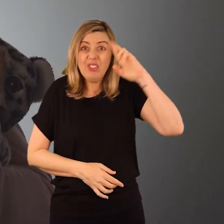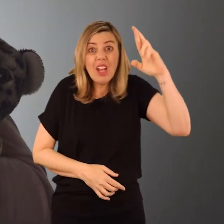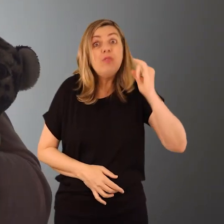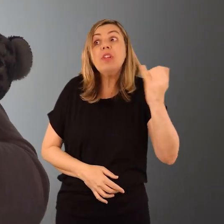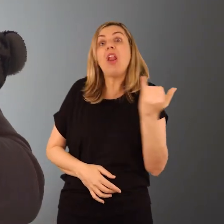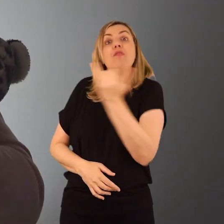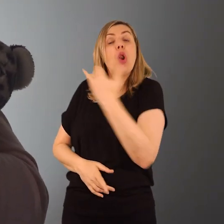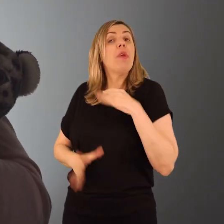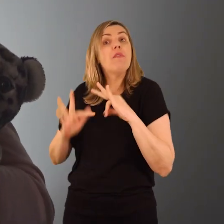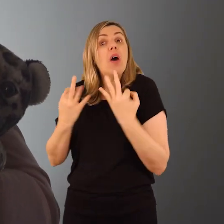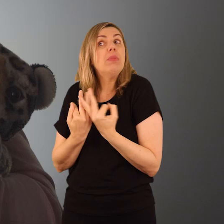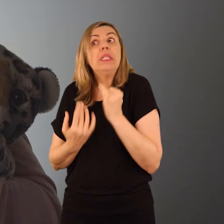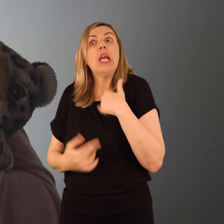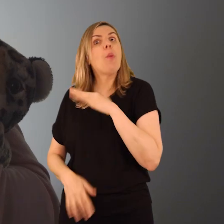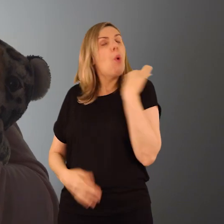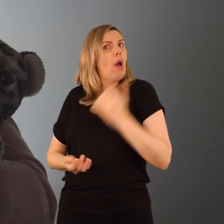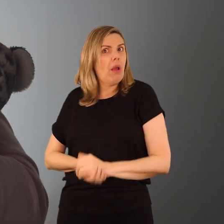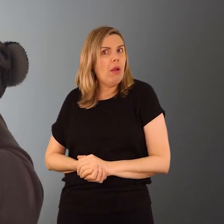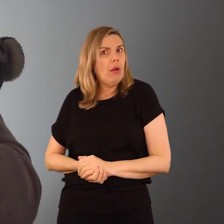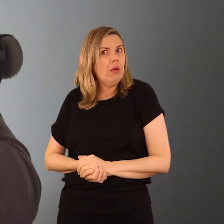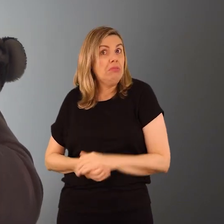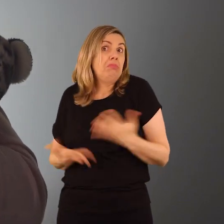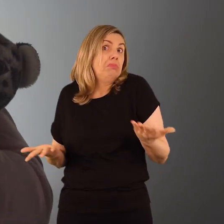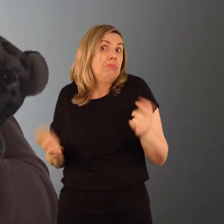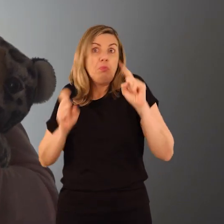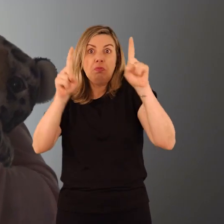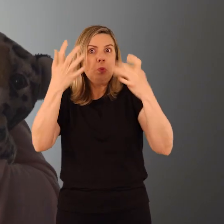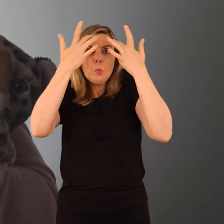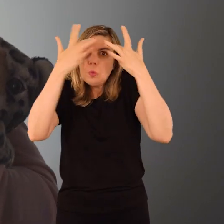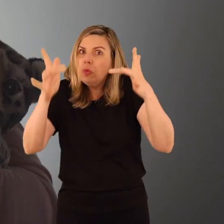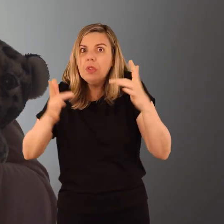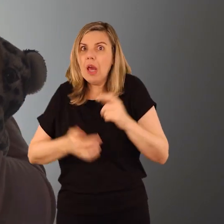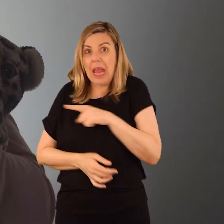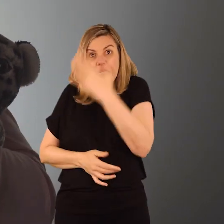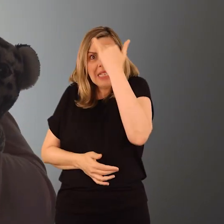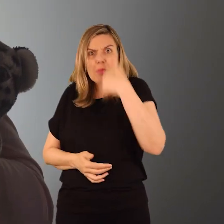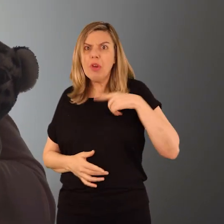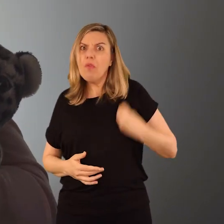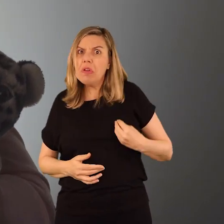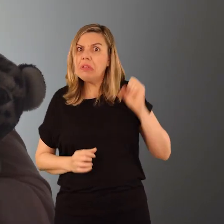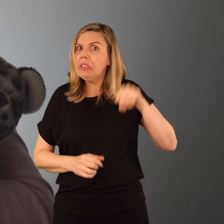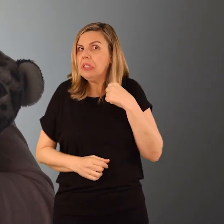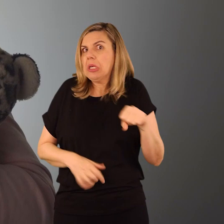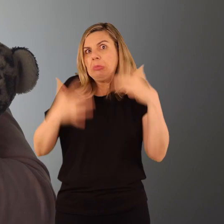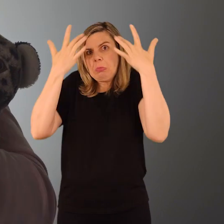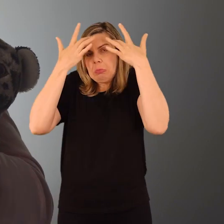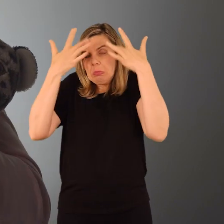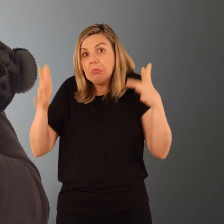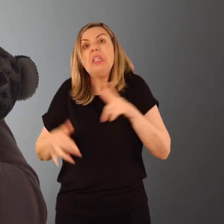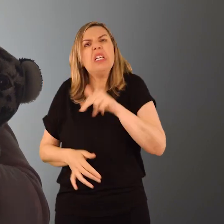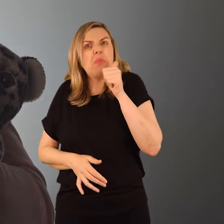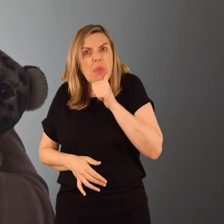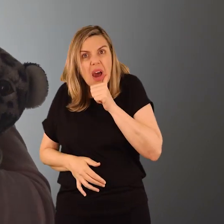né, que eu tinha morrido pra minha família, porque ela disse que ela ia falar que eu tinha morrido. E aí, eu não sei se vocês sabem que eu tô viva ou não, mas seria bom. Minha irmã,